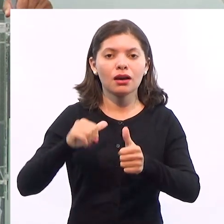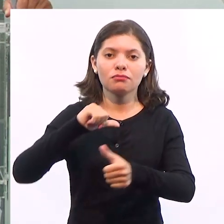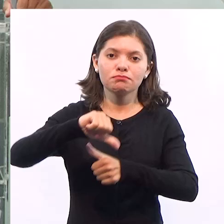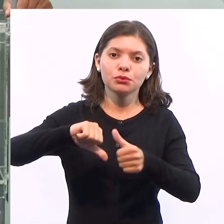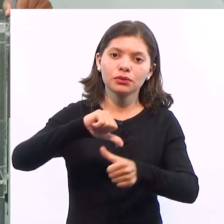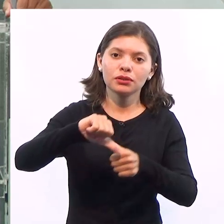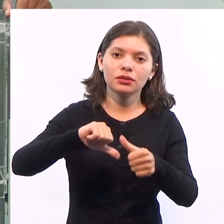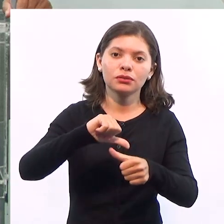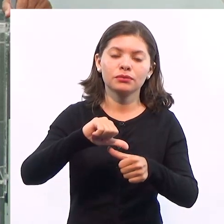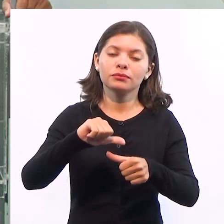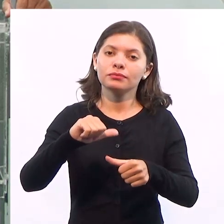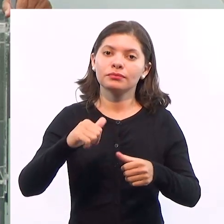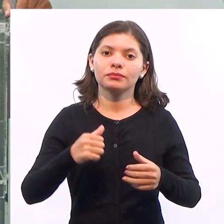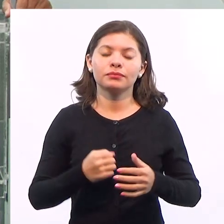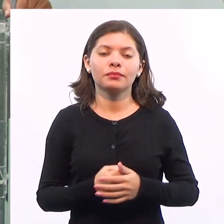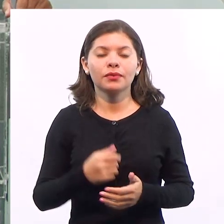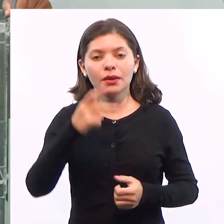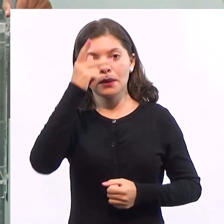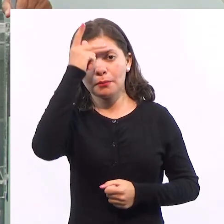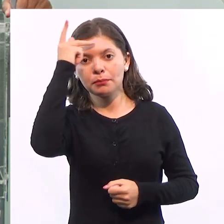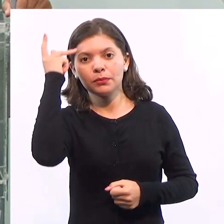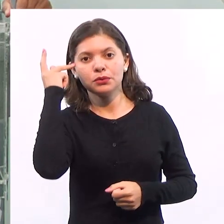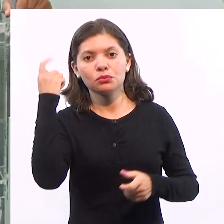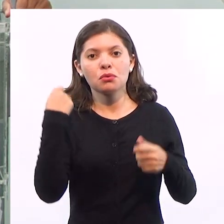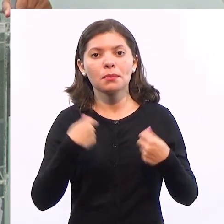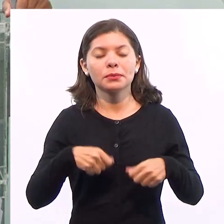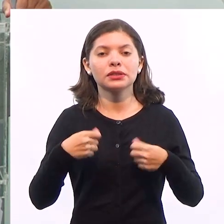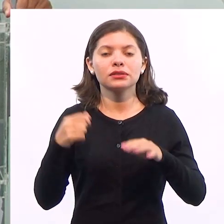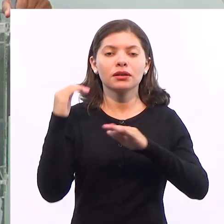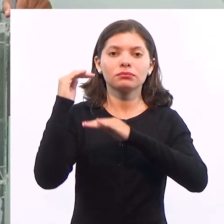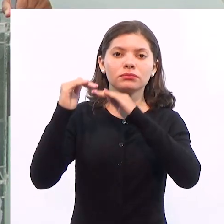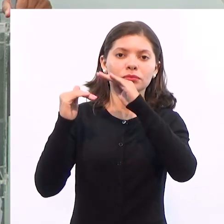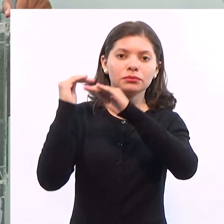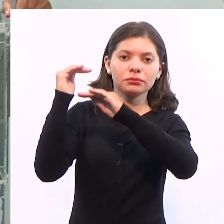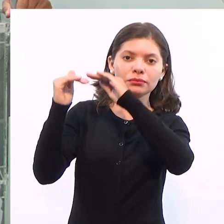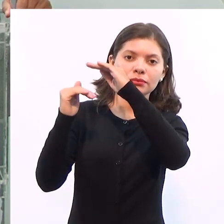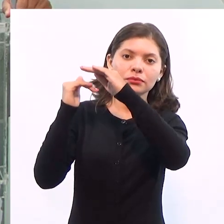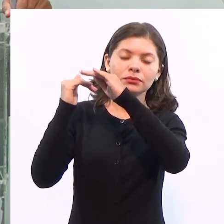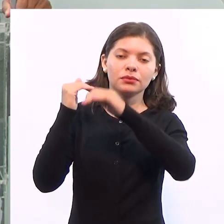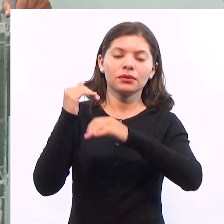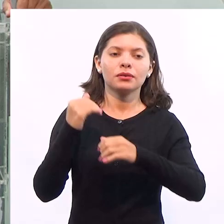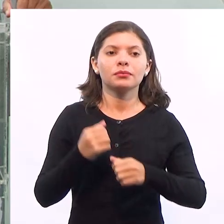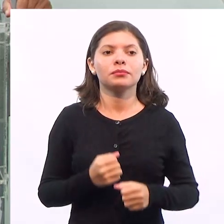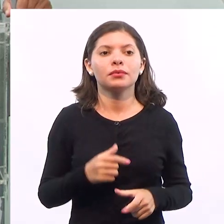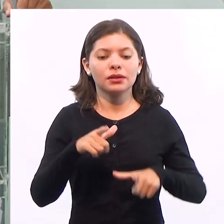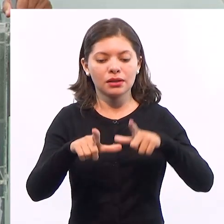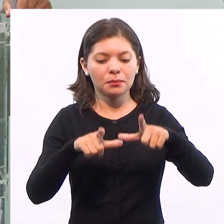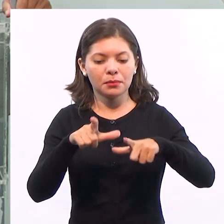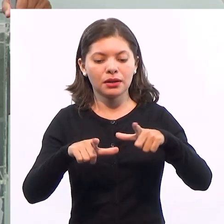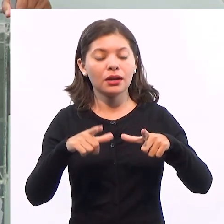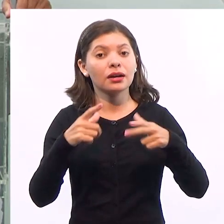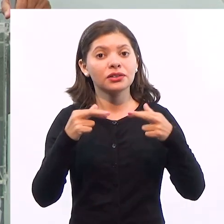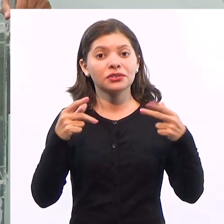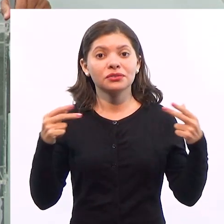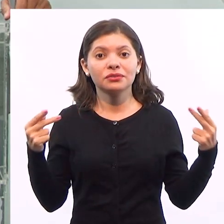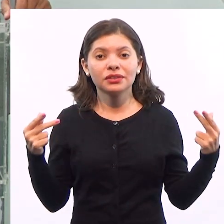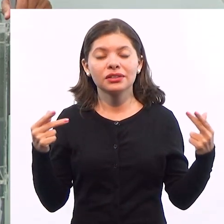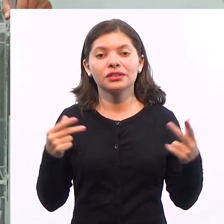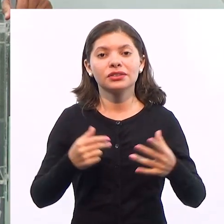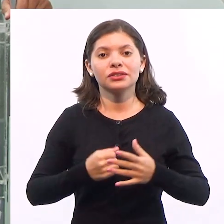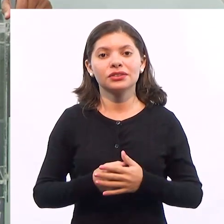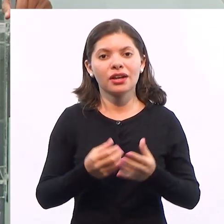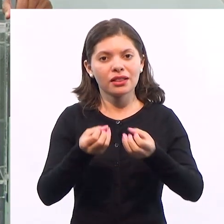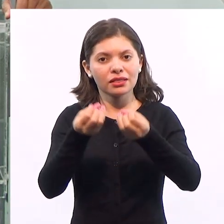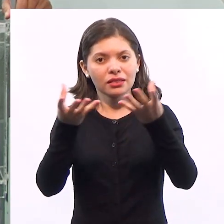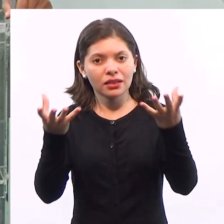adaptando e melhorando. É exatamente isso daqui, ó. As pessoas precisaram ser desenvolvidas para poder trabalhar de uma forma diferente e